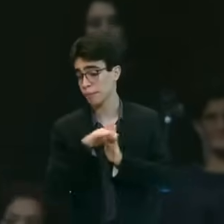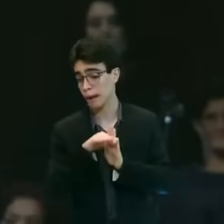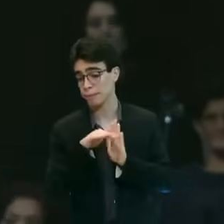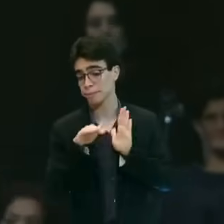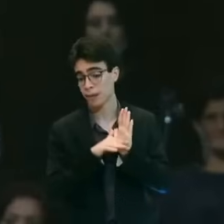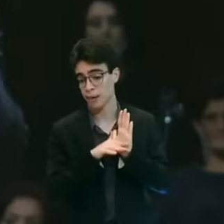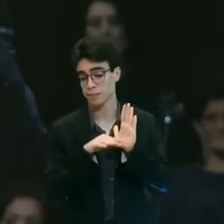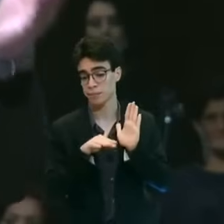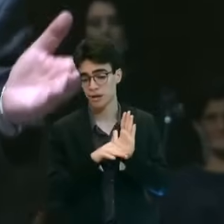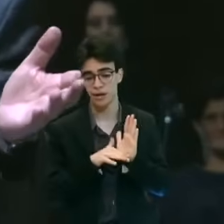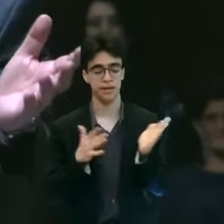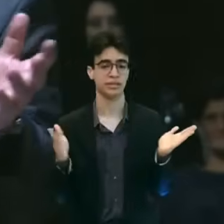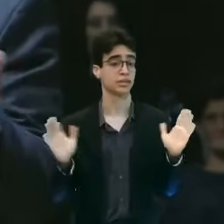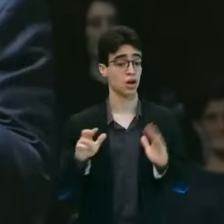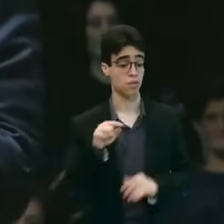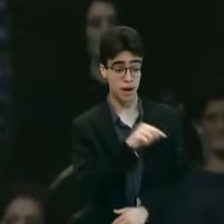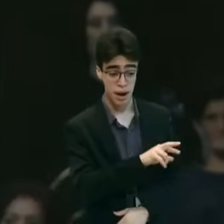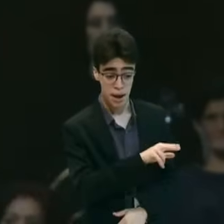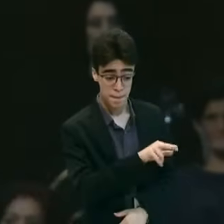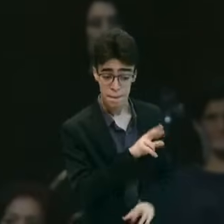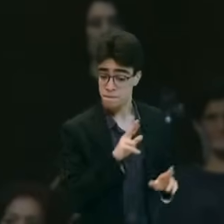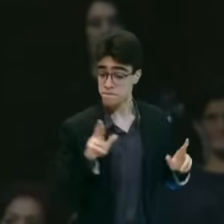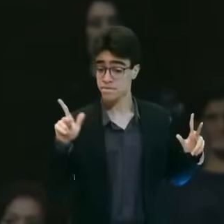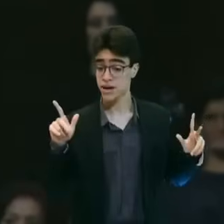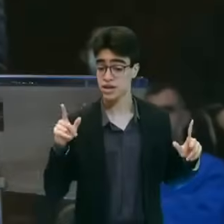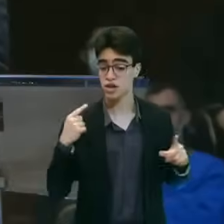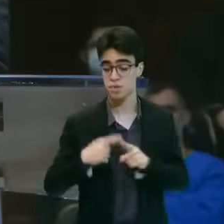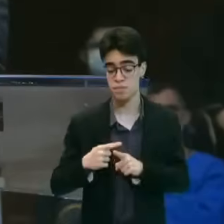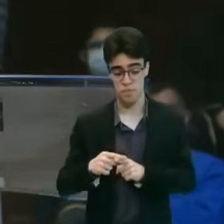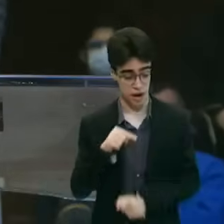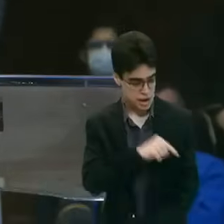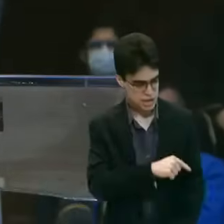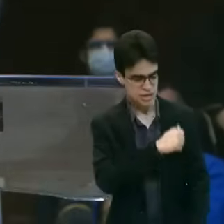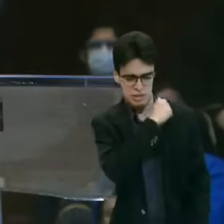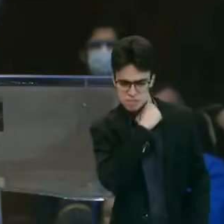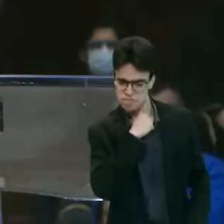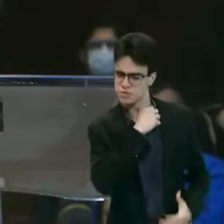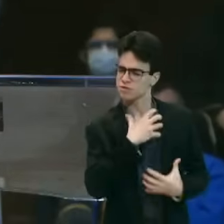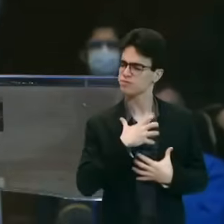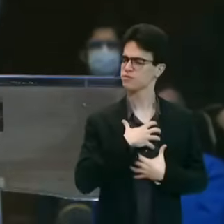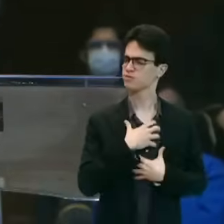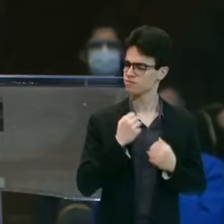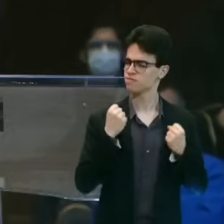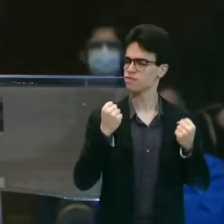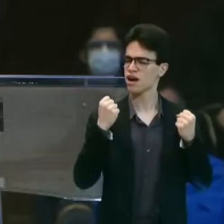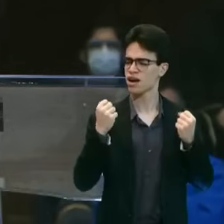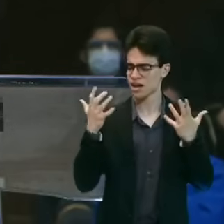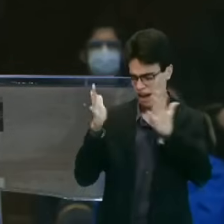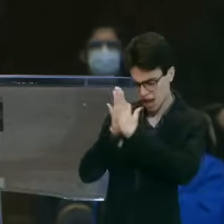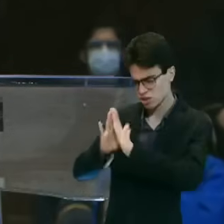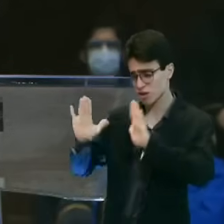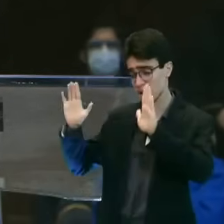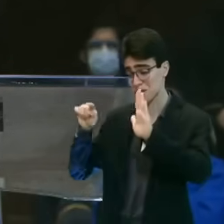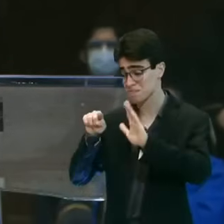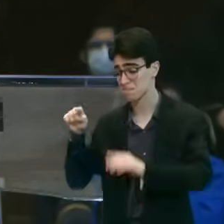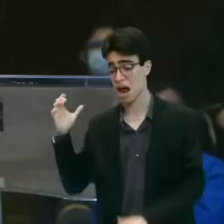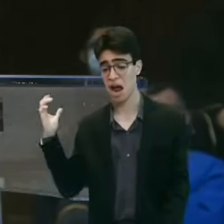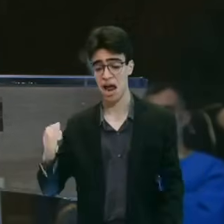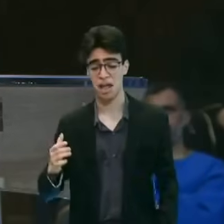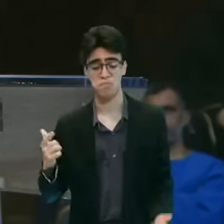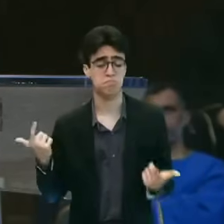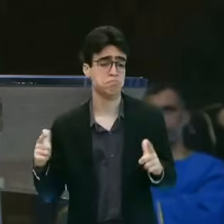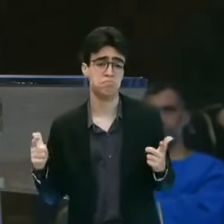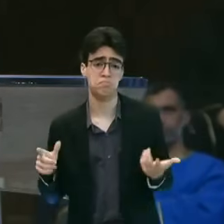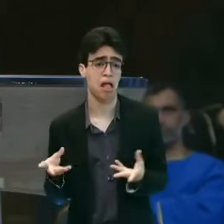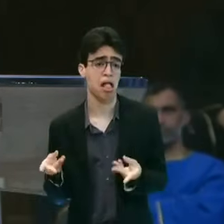ritual, diferentemente do seu irmão, ele não estava com aquele ardor da alma de adorar. Sabe o